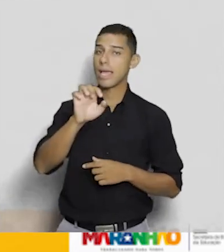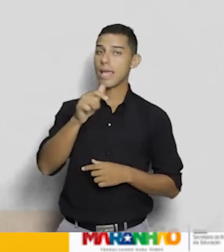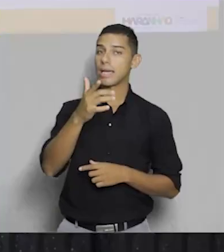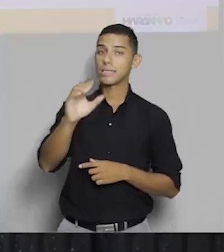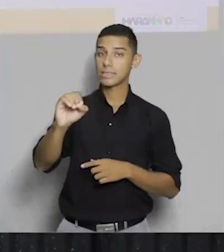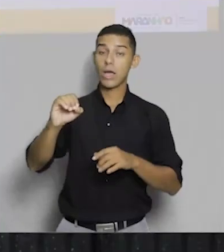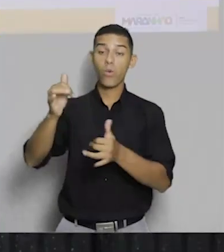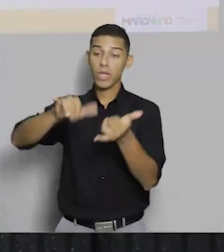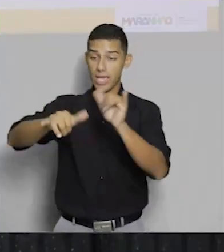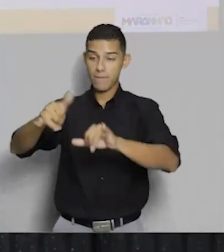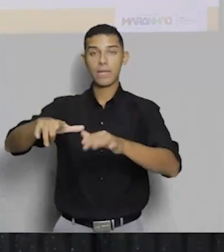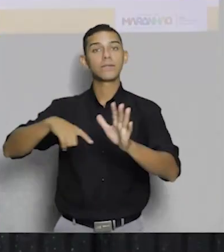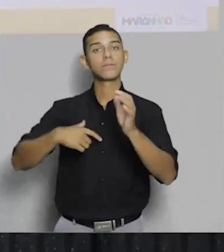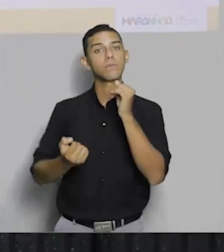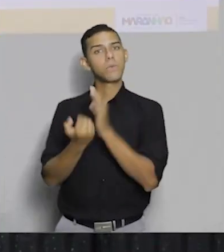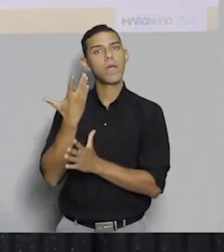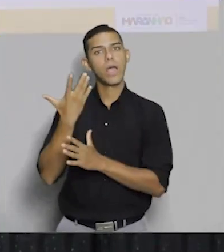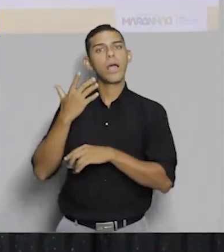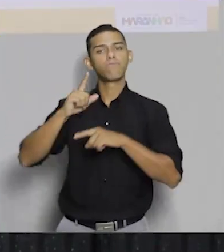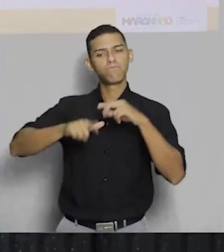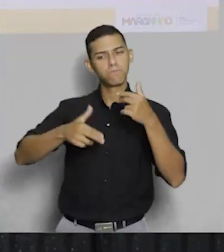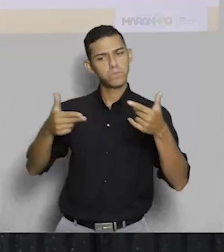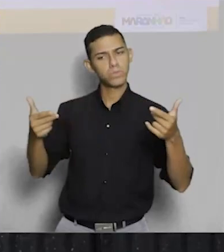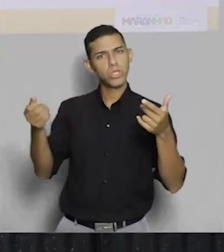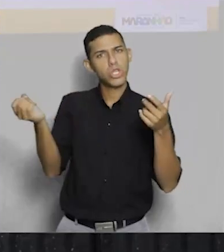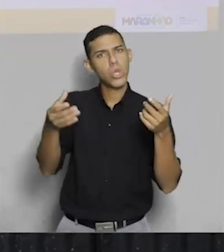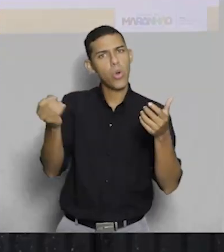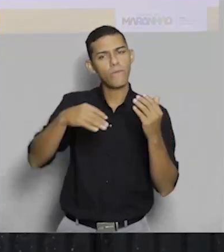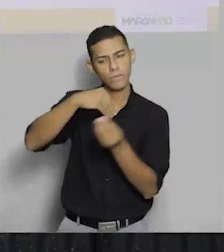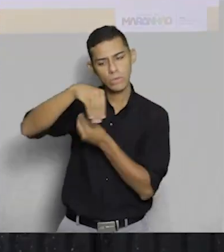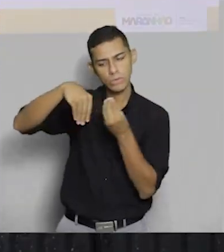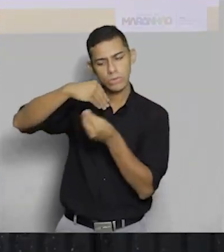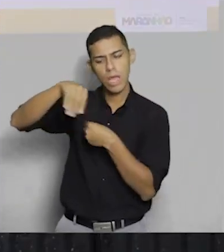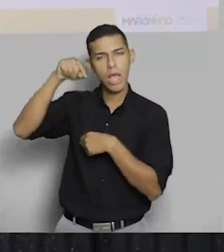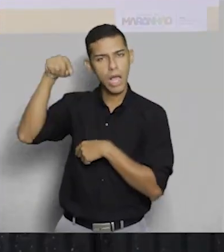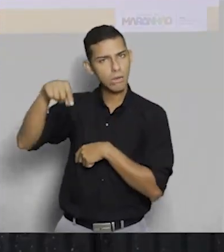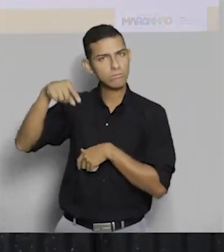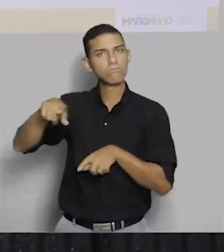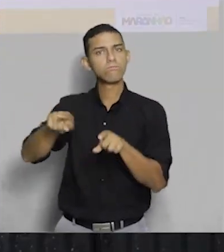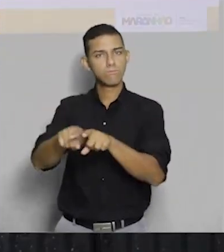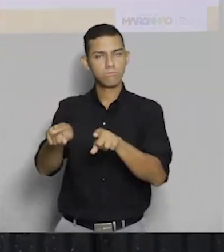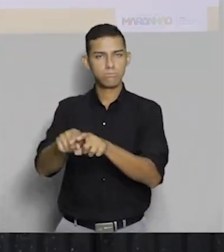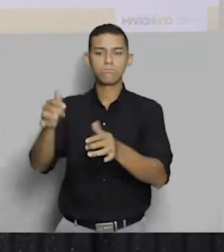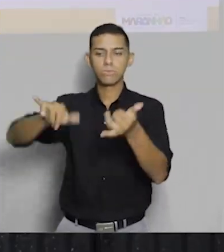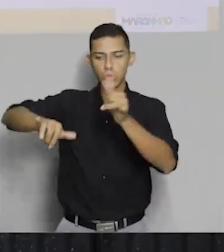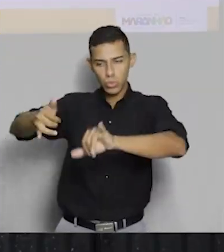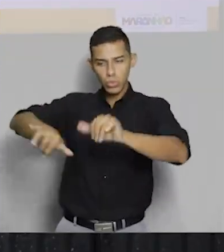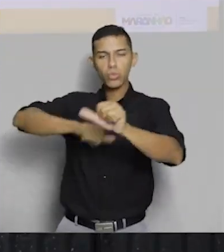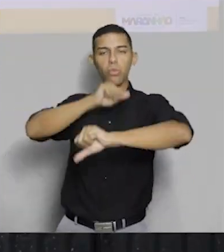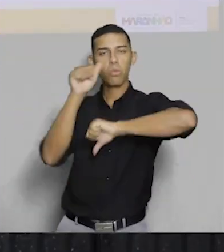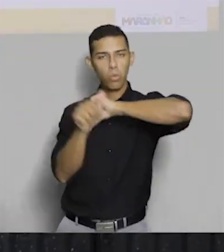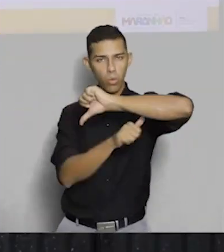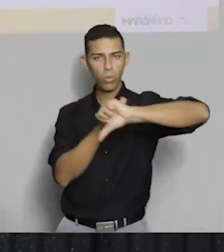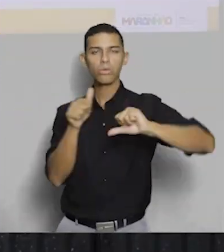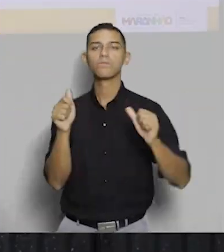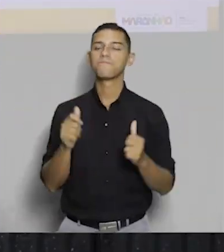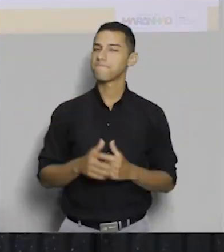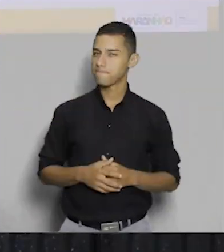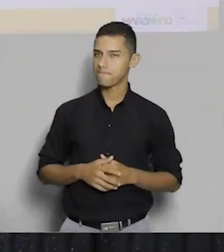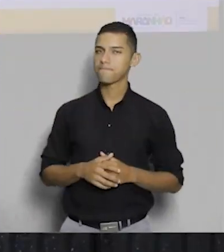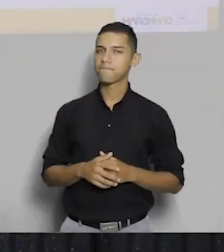eu vou ter a formação de produtos, novas substâncias. Então, a matéria sofreu mudança,